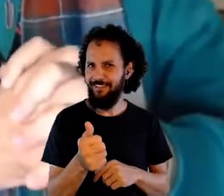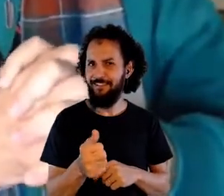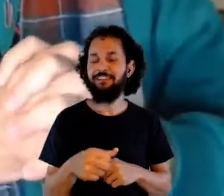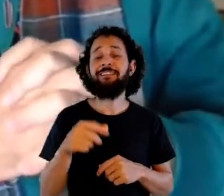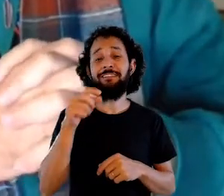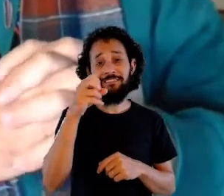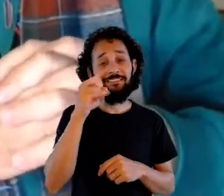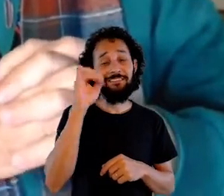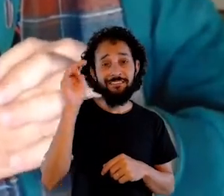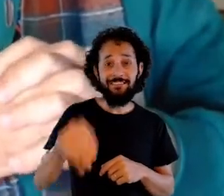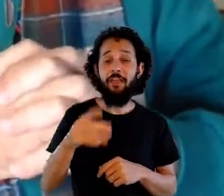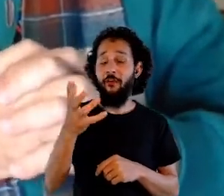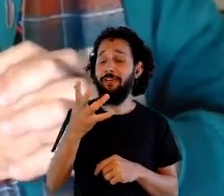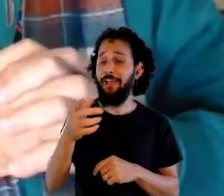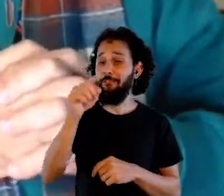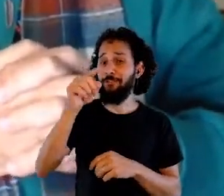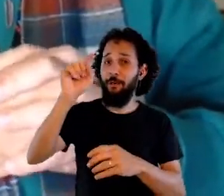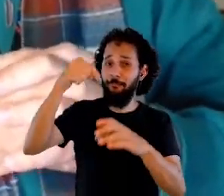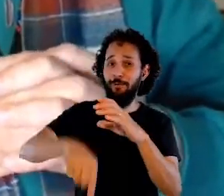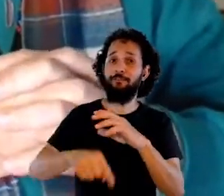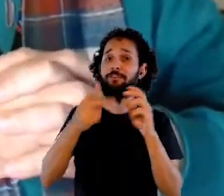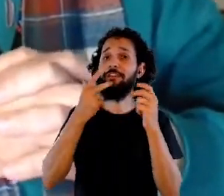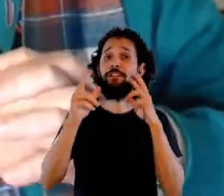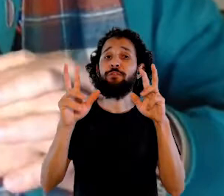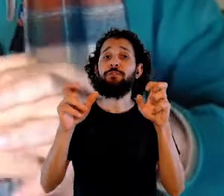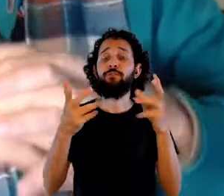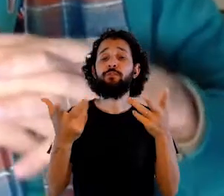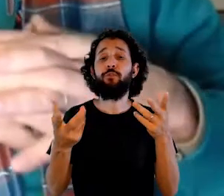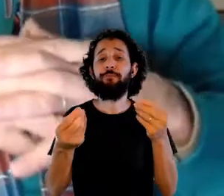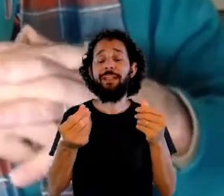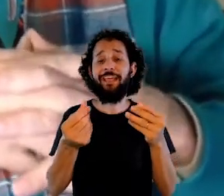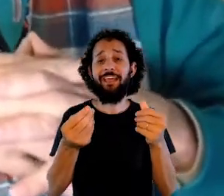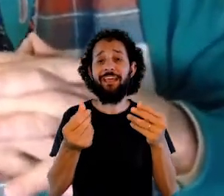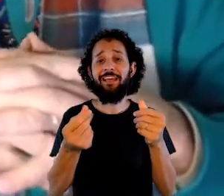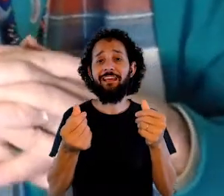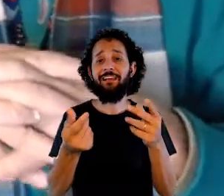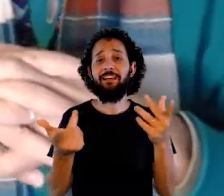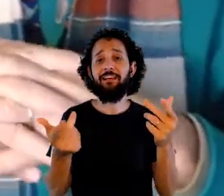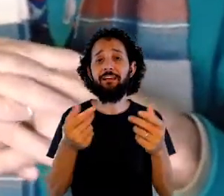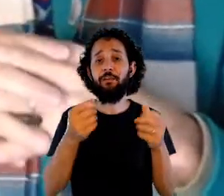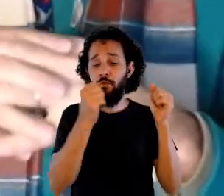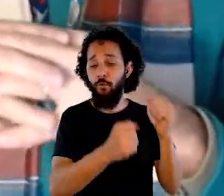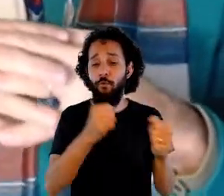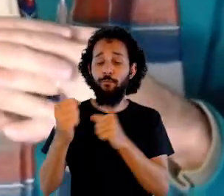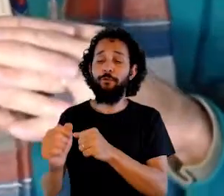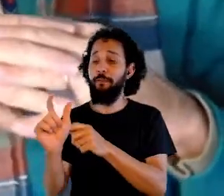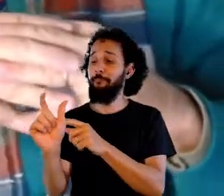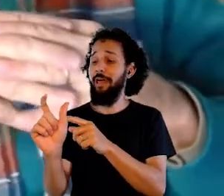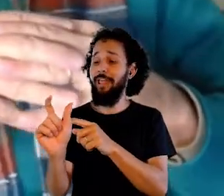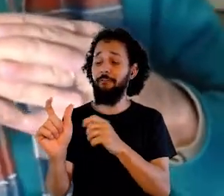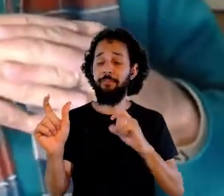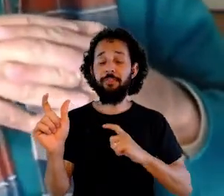aprofunde um pouquinho mais falando sobre essa coisa do poder da palavra. Assim. Bom,